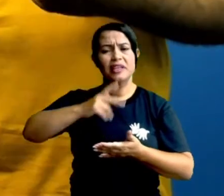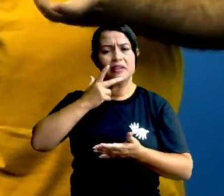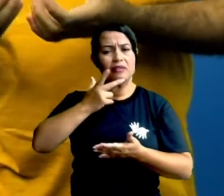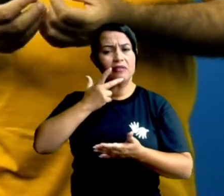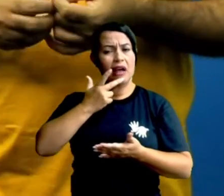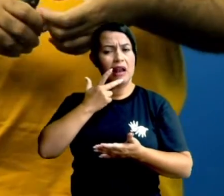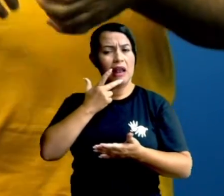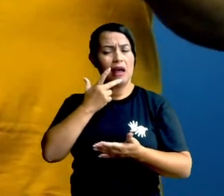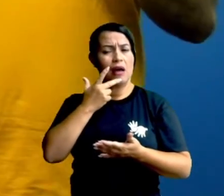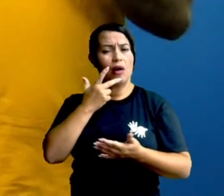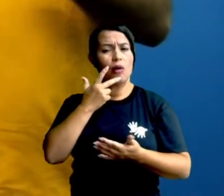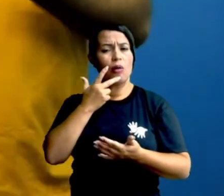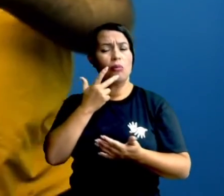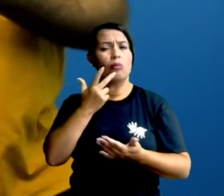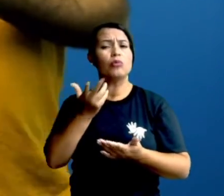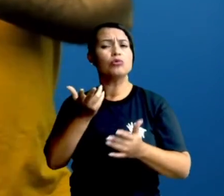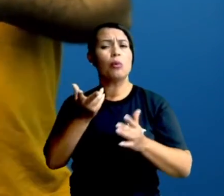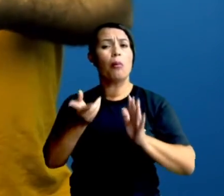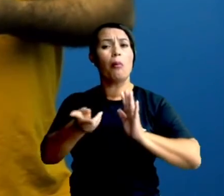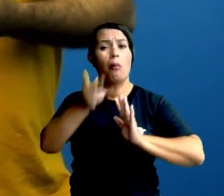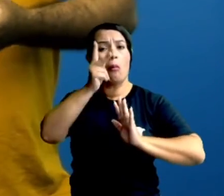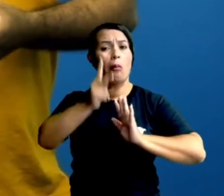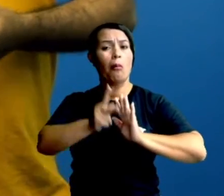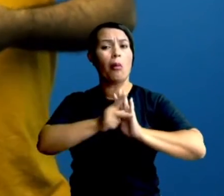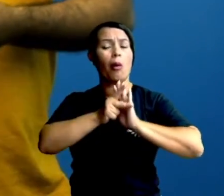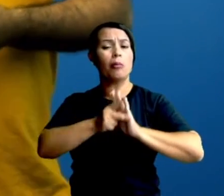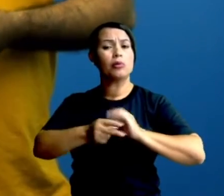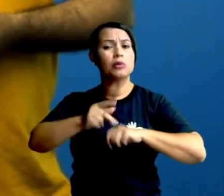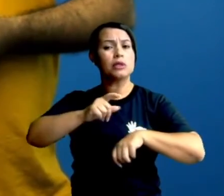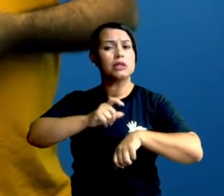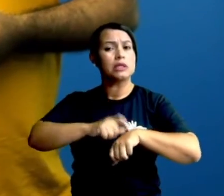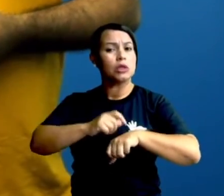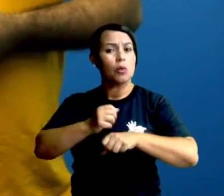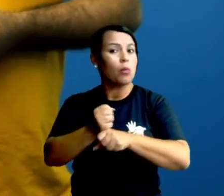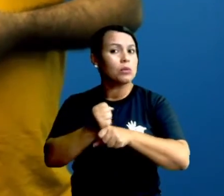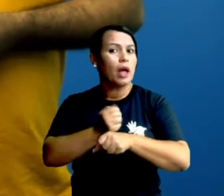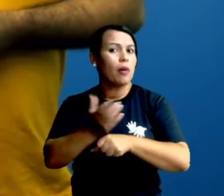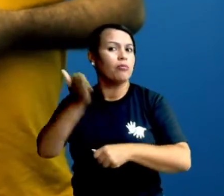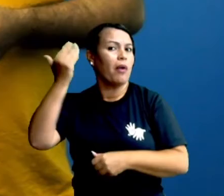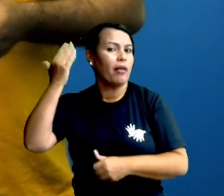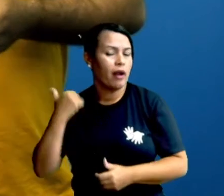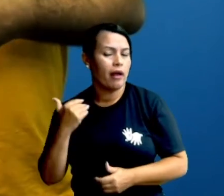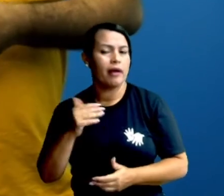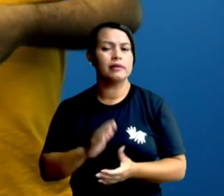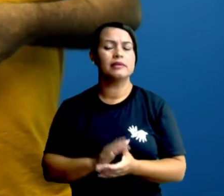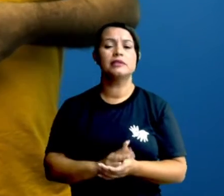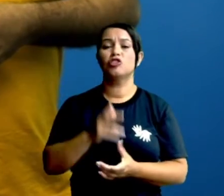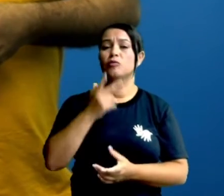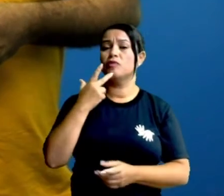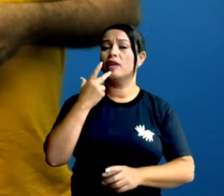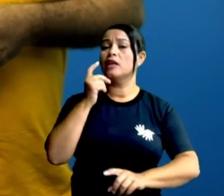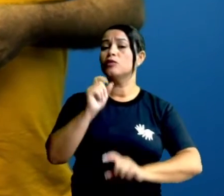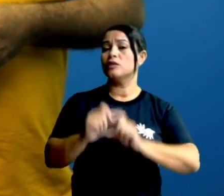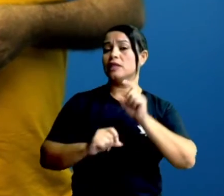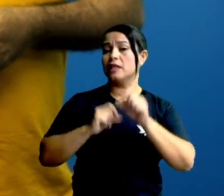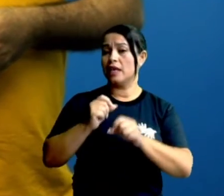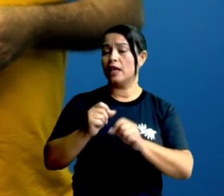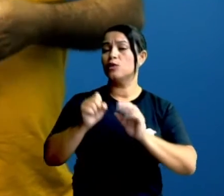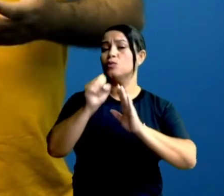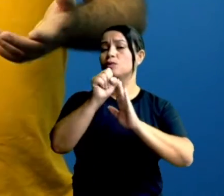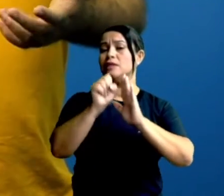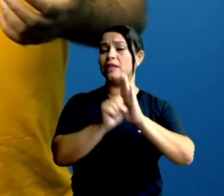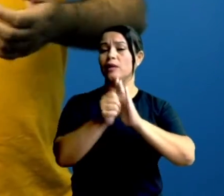muito típico, muito próprio de uma época, né, sobretudo. Né? Aí estamos falando do